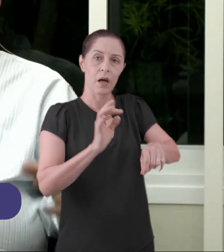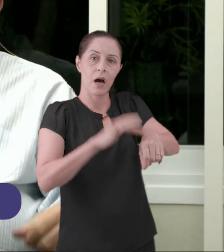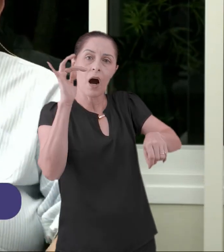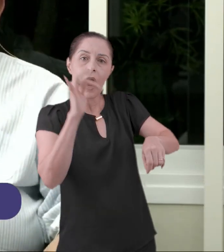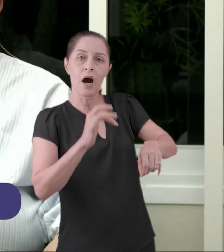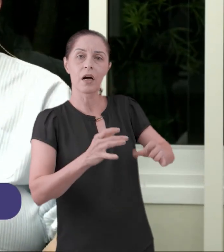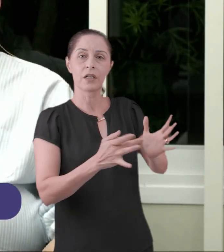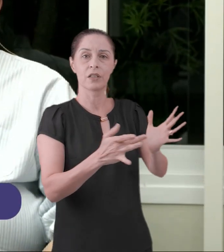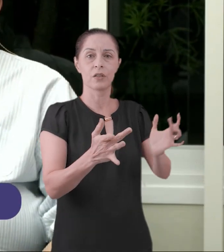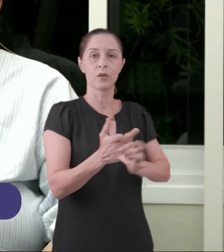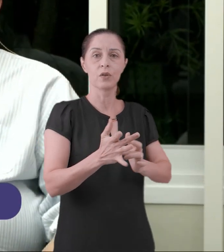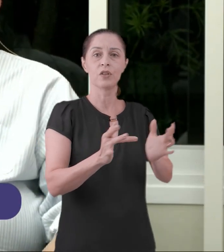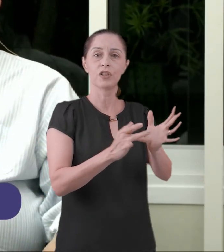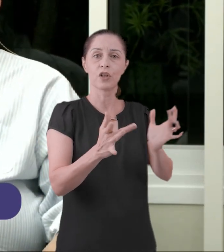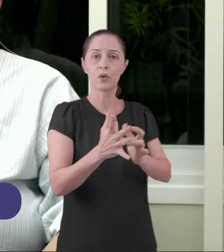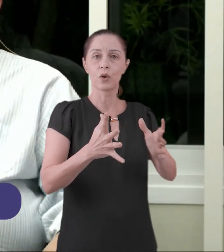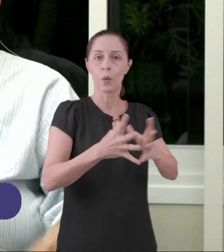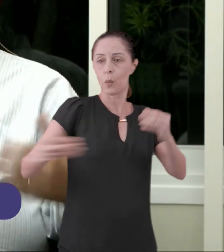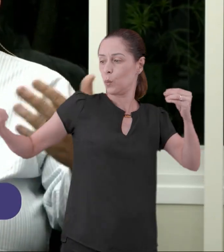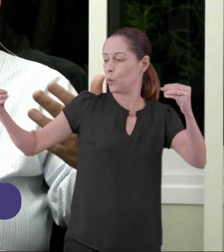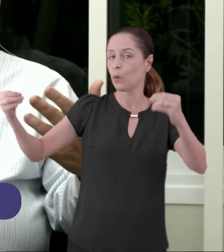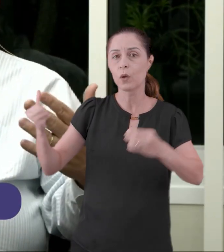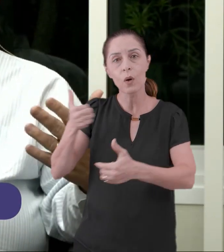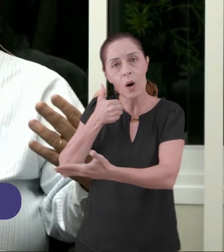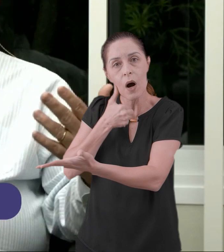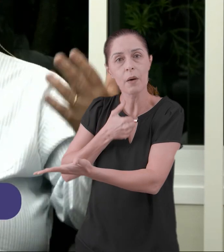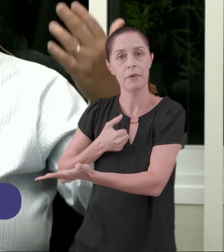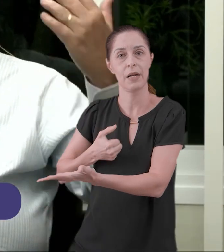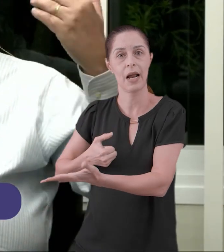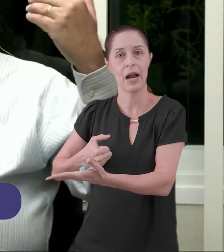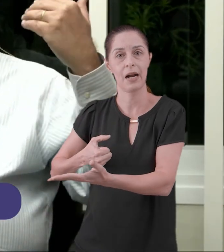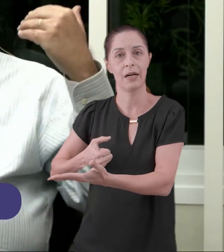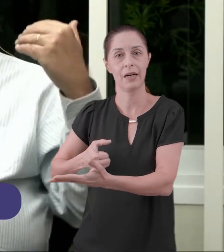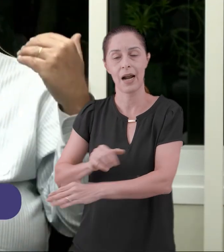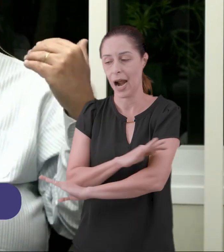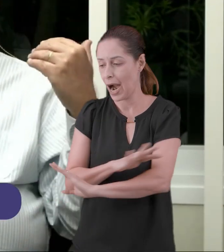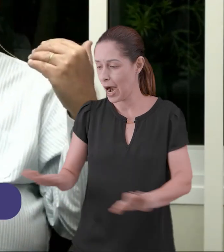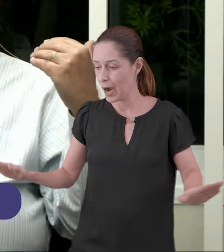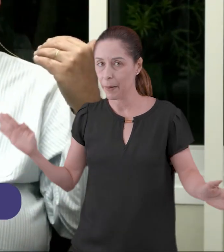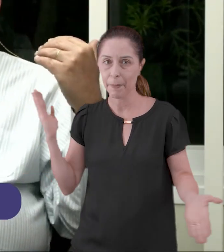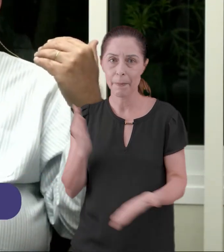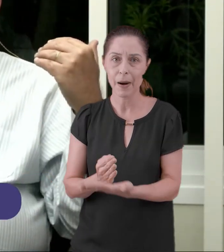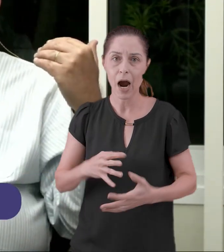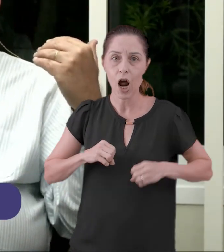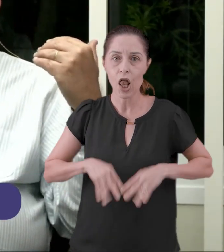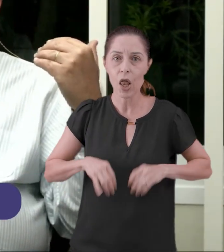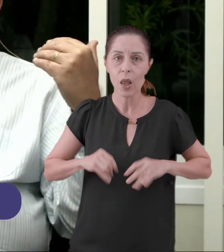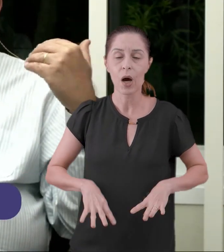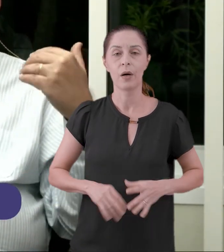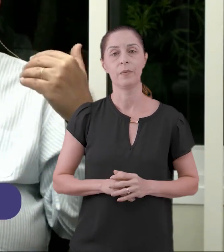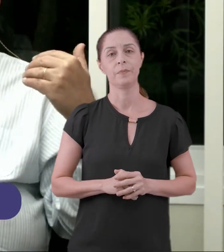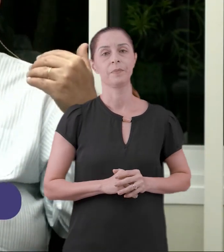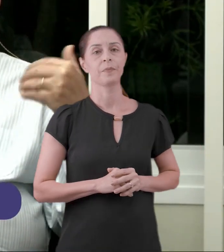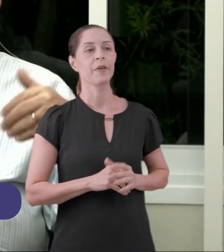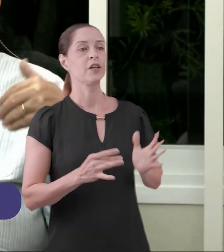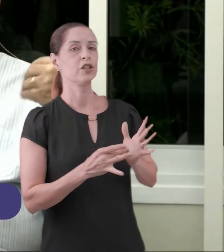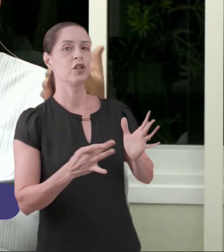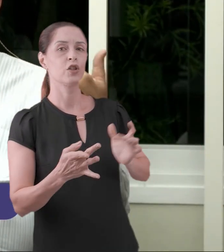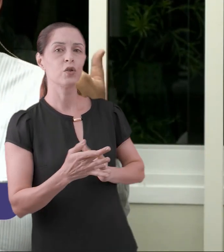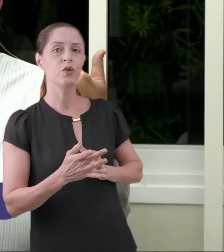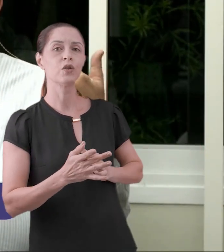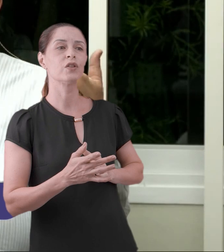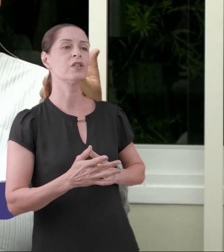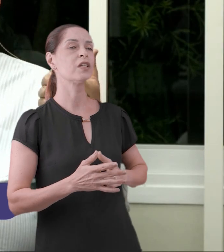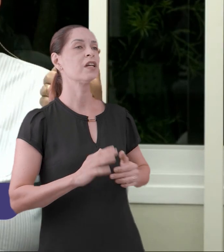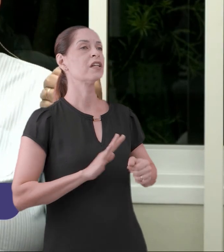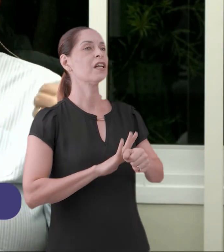cura aquela mulher. Então, como Jesus, ao sair de uma tempestade, com seus discípulos, a noite